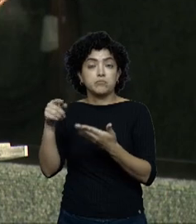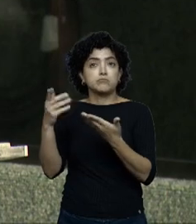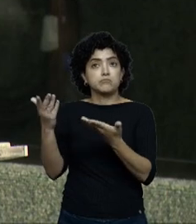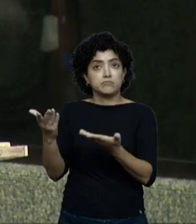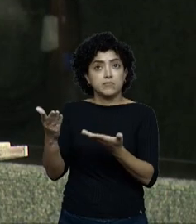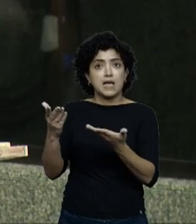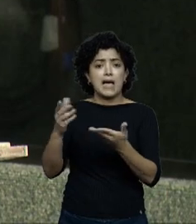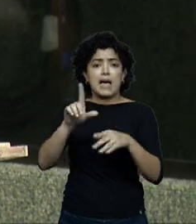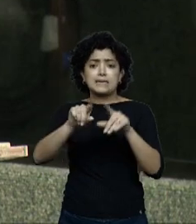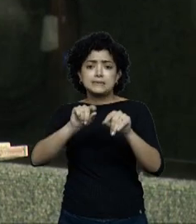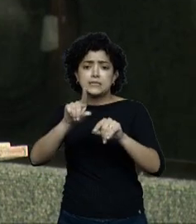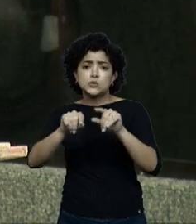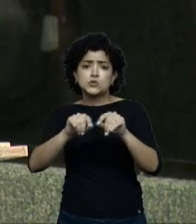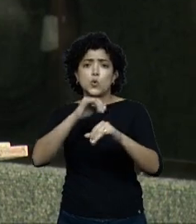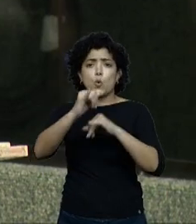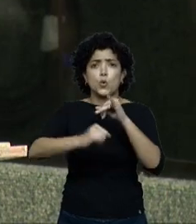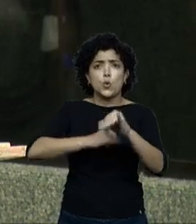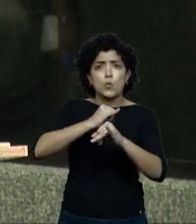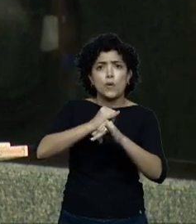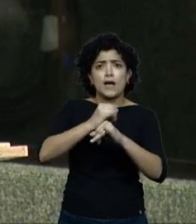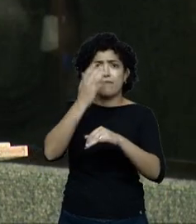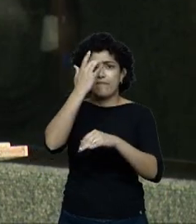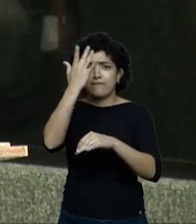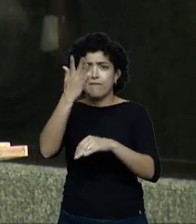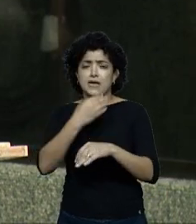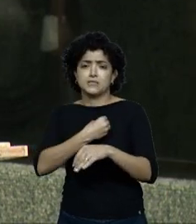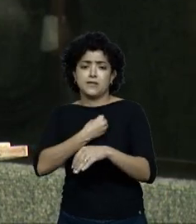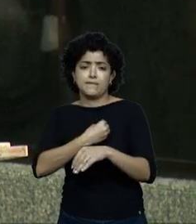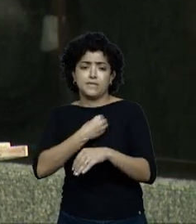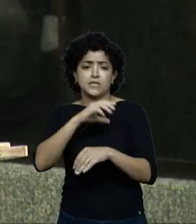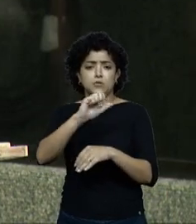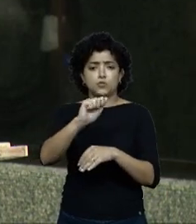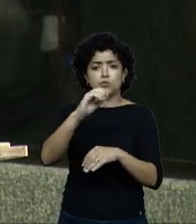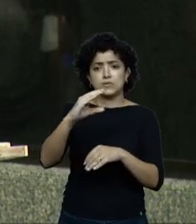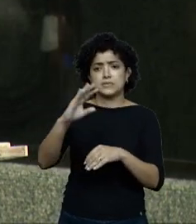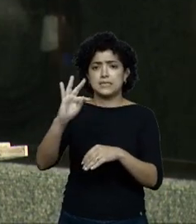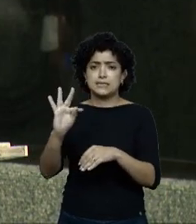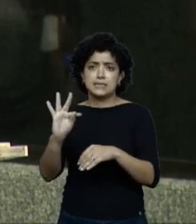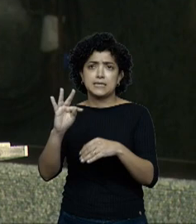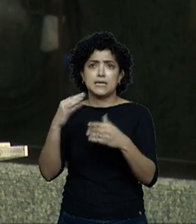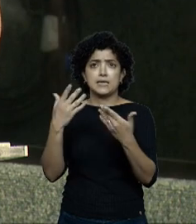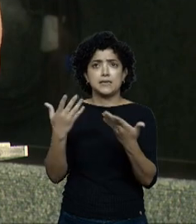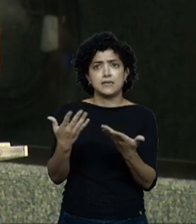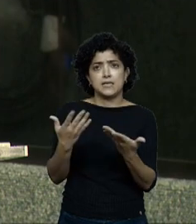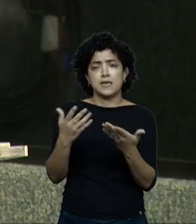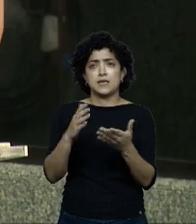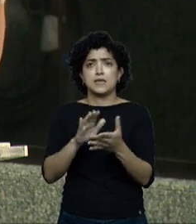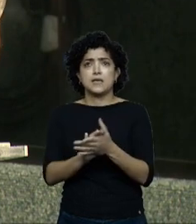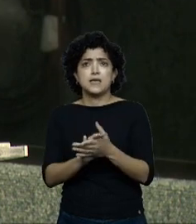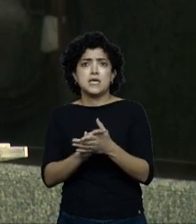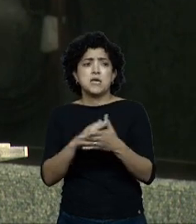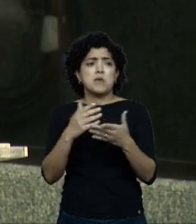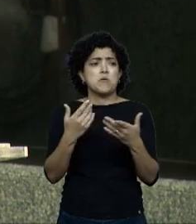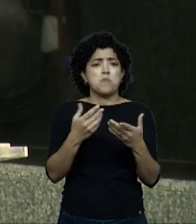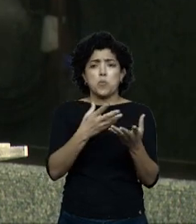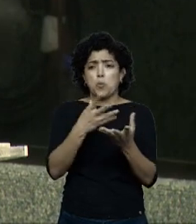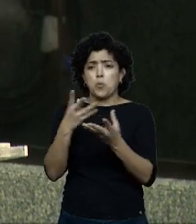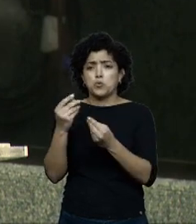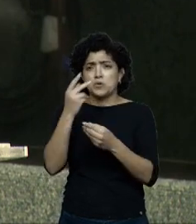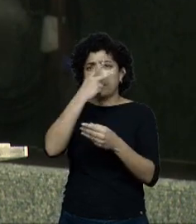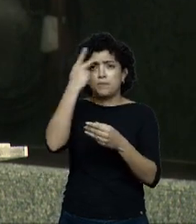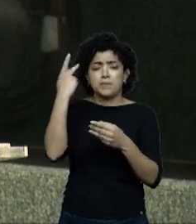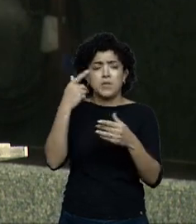essa escolha online tá facilitando a vida dos a certeza porque é desumano que Acontece muita gente sua